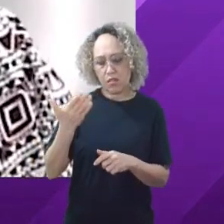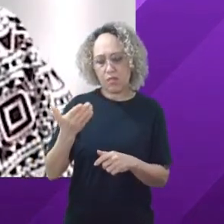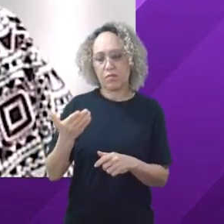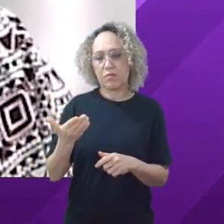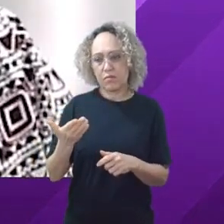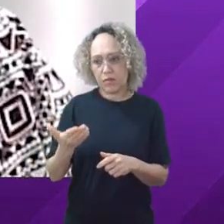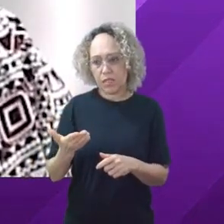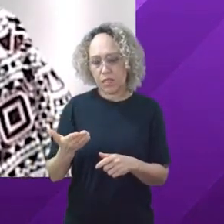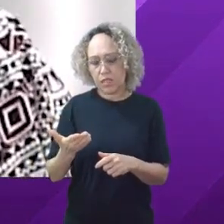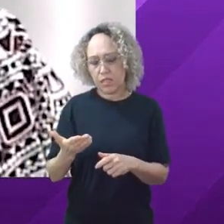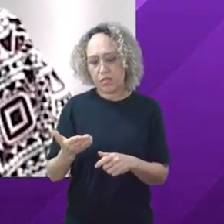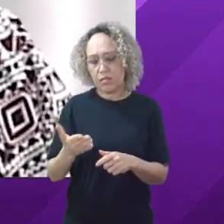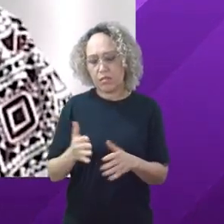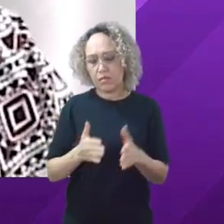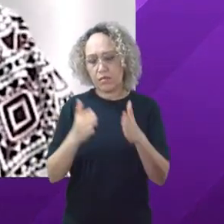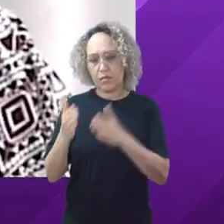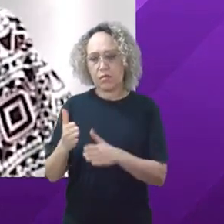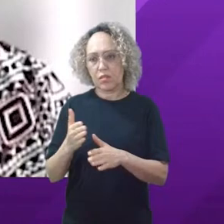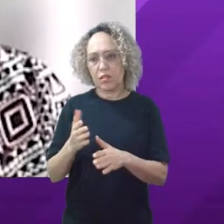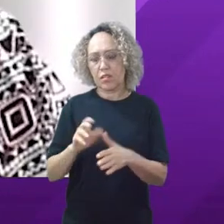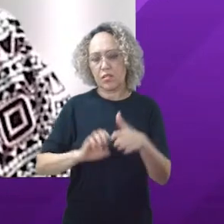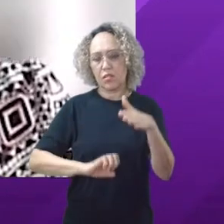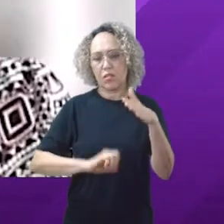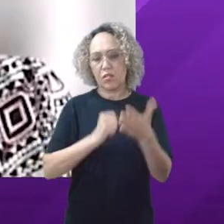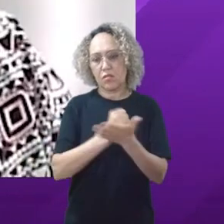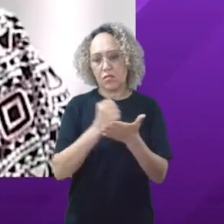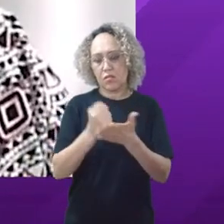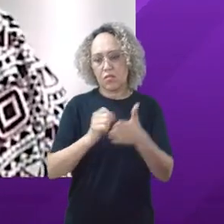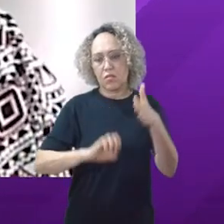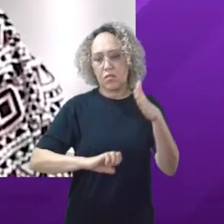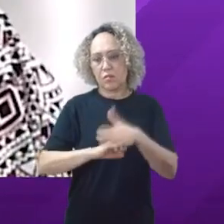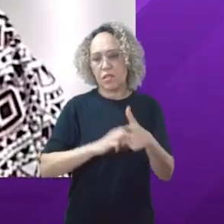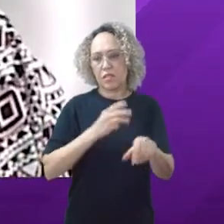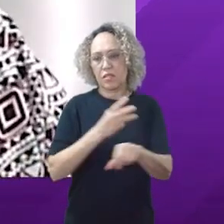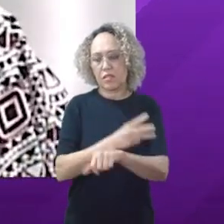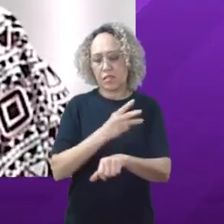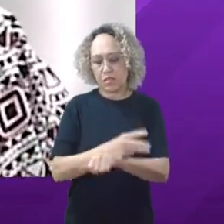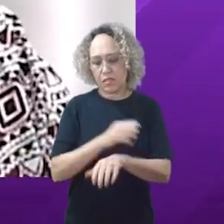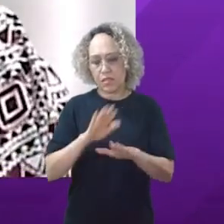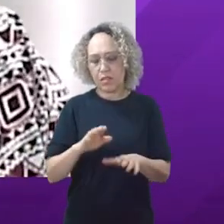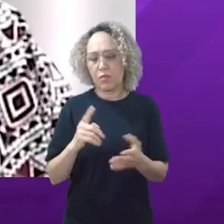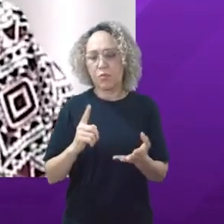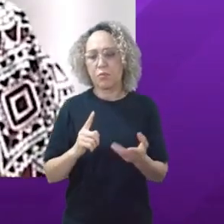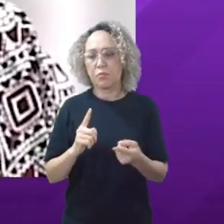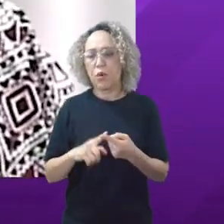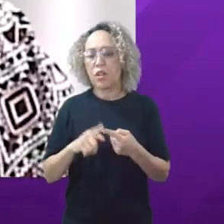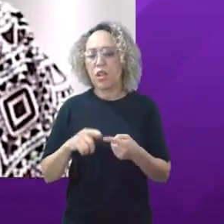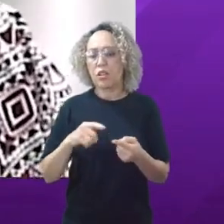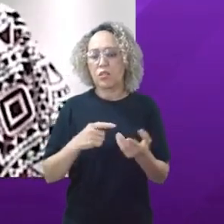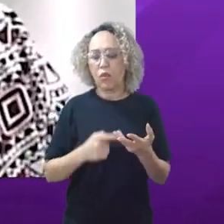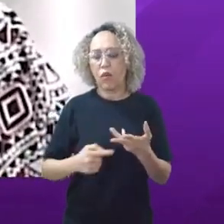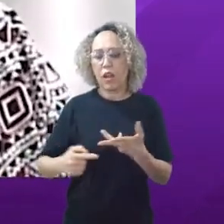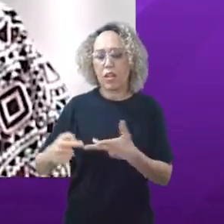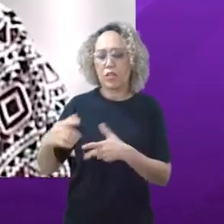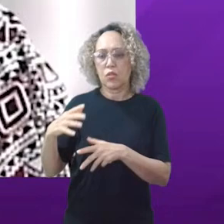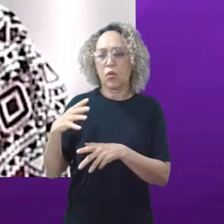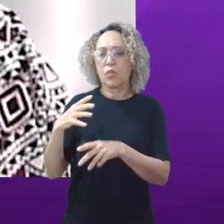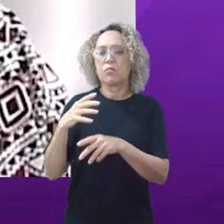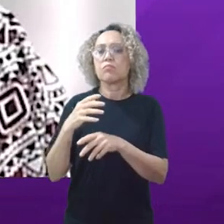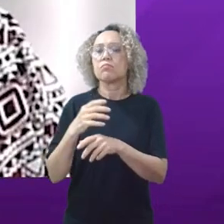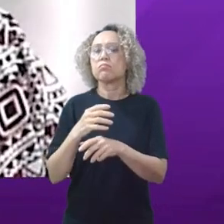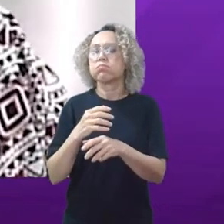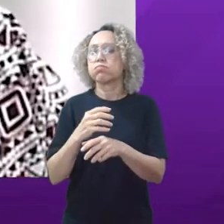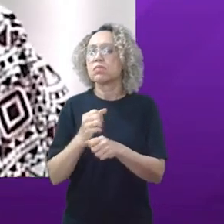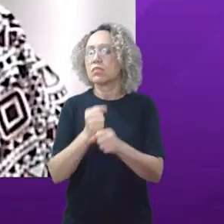de terceirização. Por que eu estou falando de todos esses números? Para chamar a atenção de que